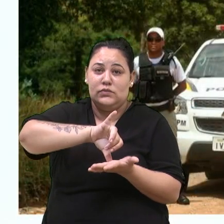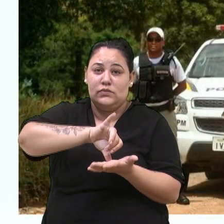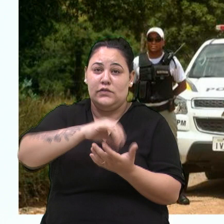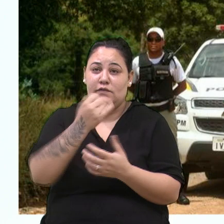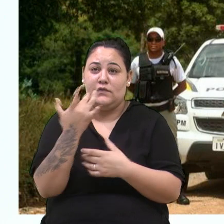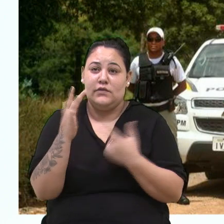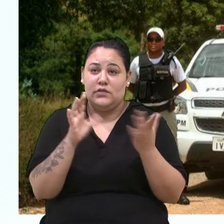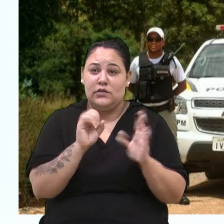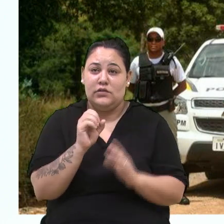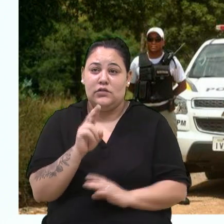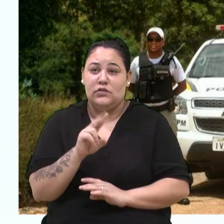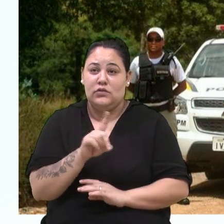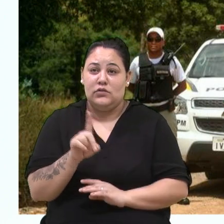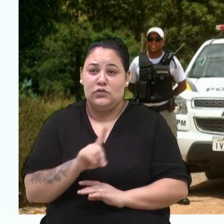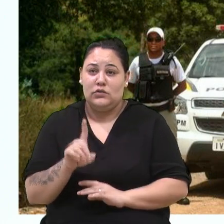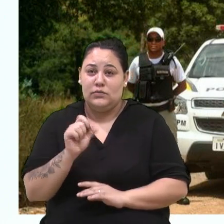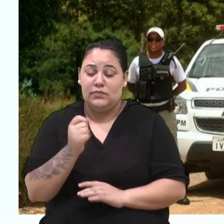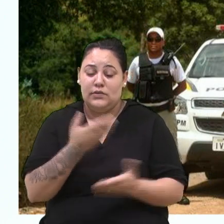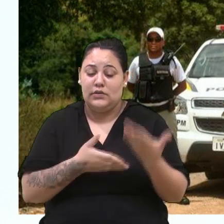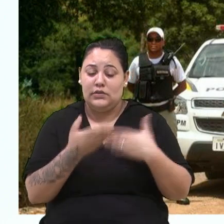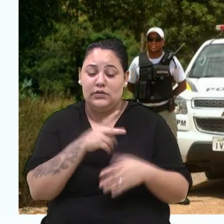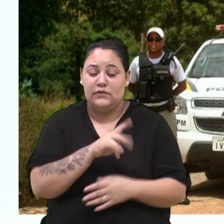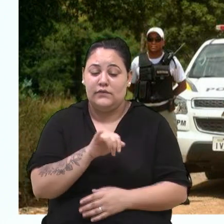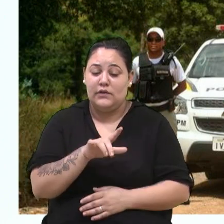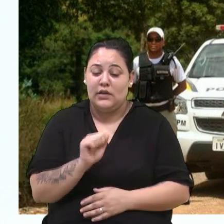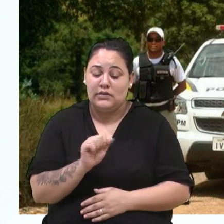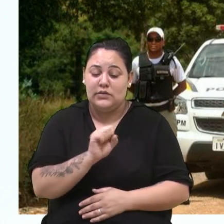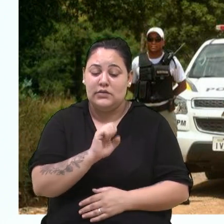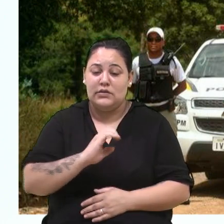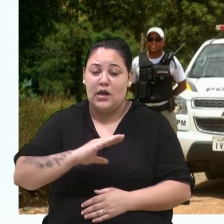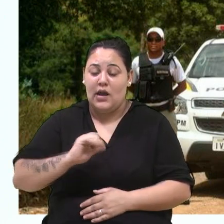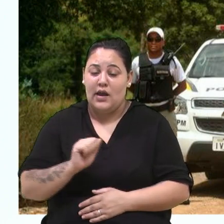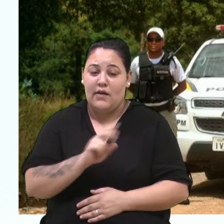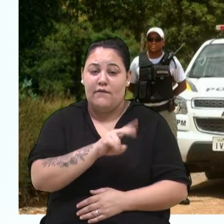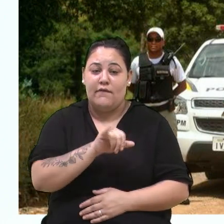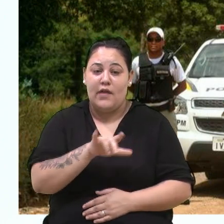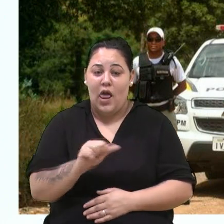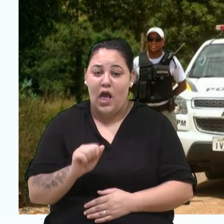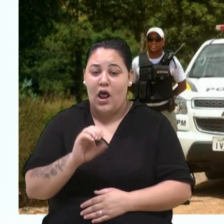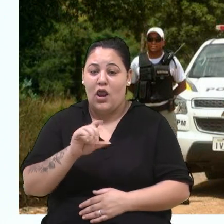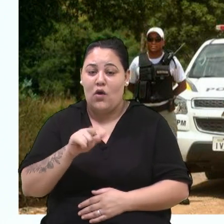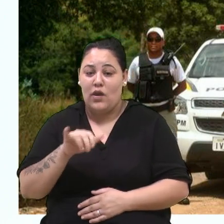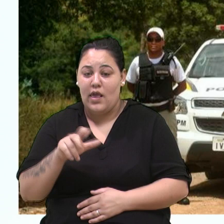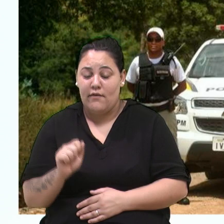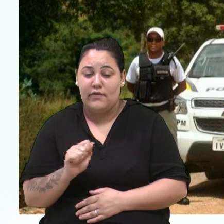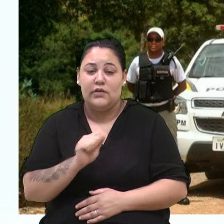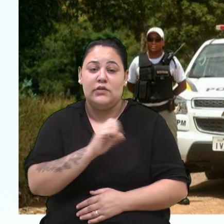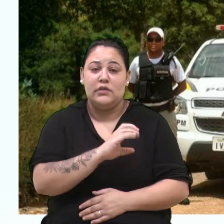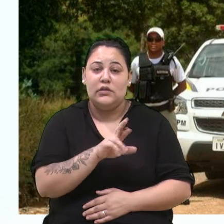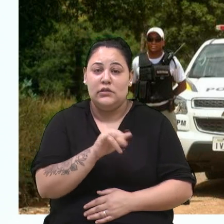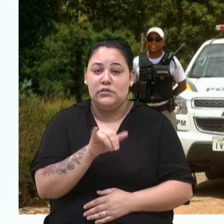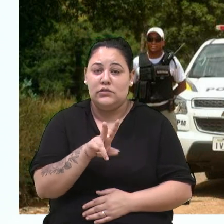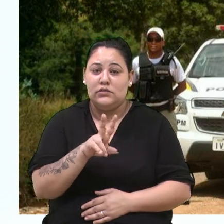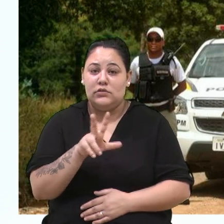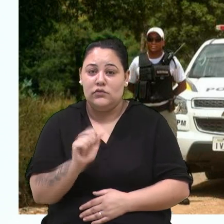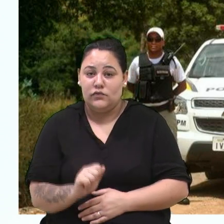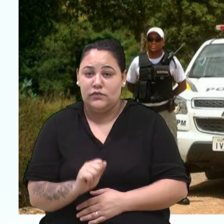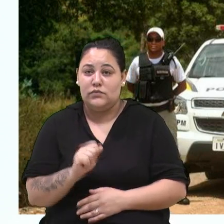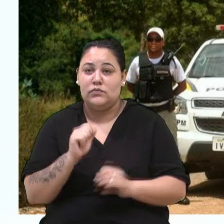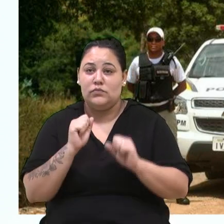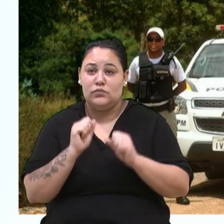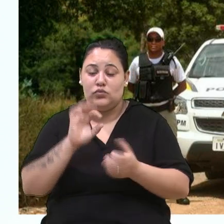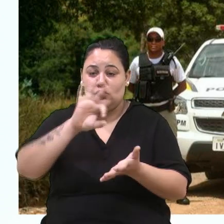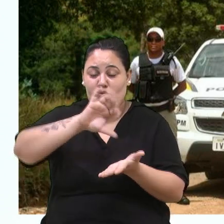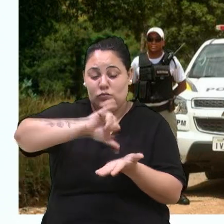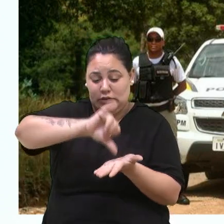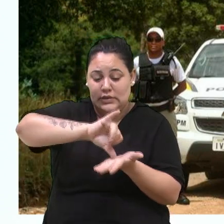atender Vila Seca, Santa Lúcia, Vila Oliva e Criúva, porque dali é um ponto central que poderia atender todo